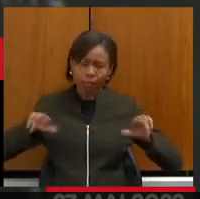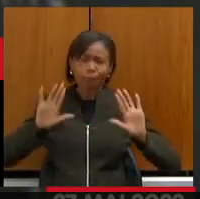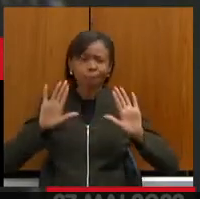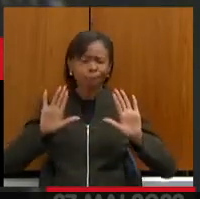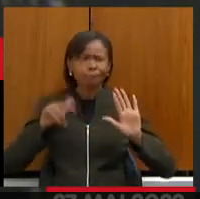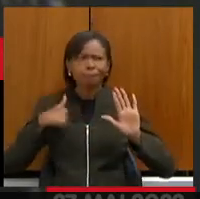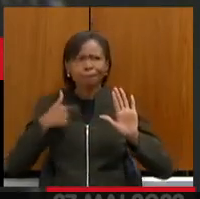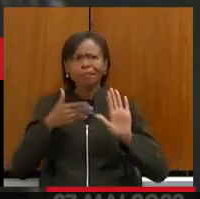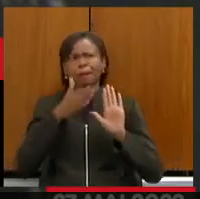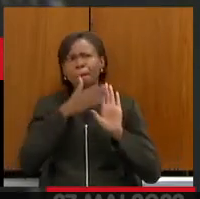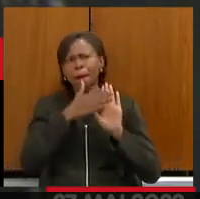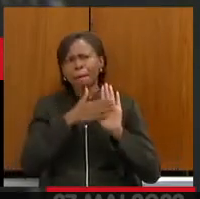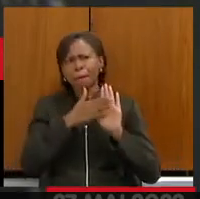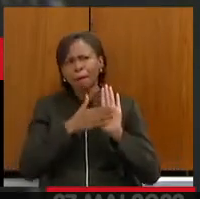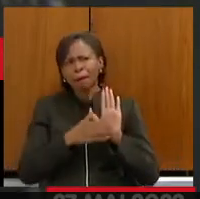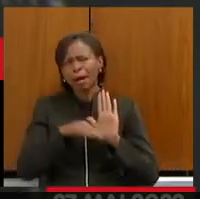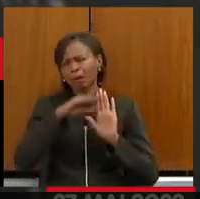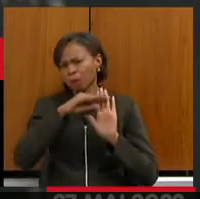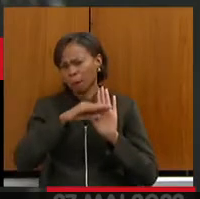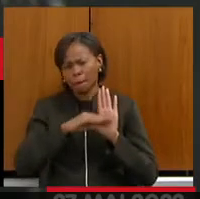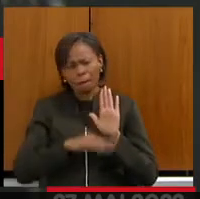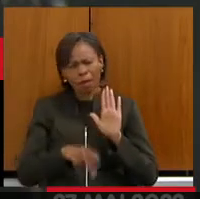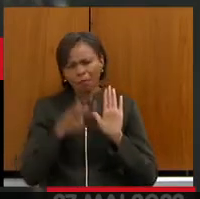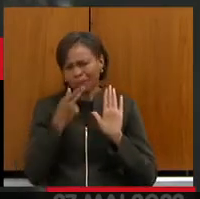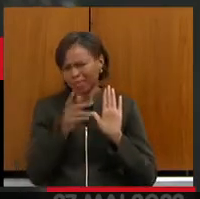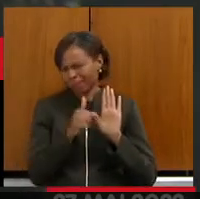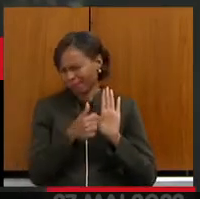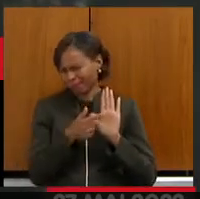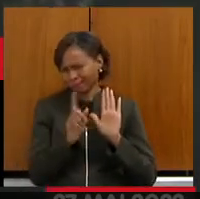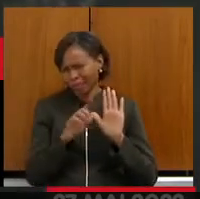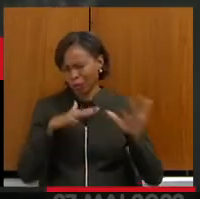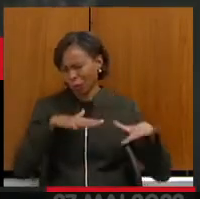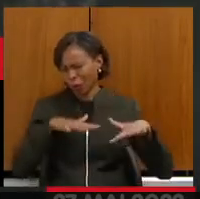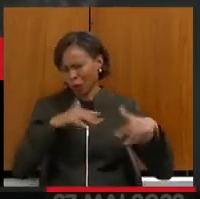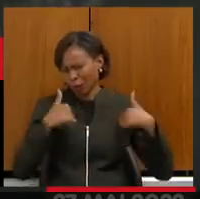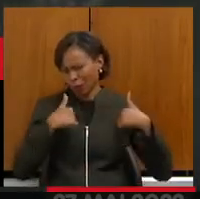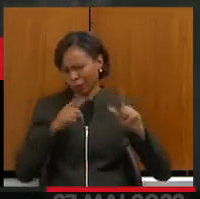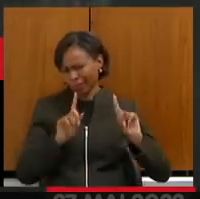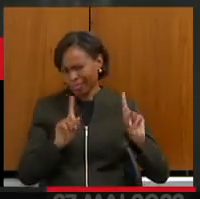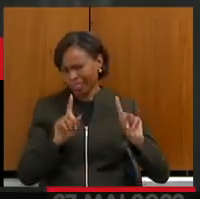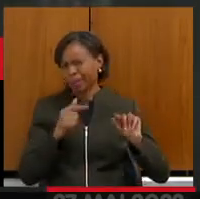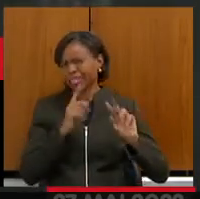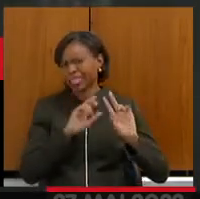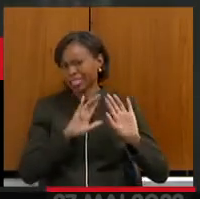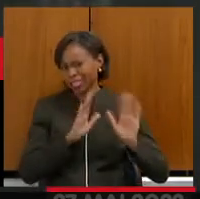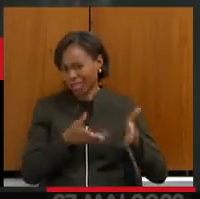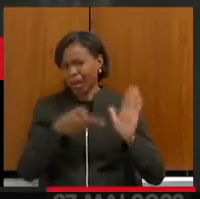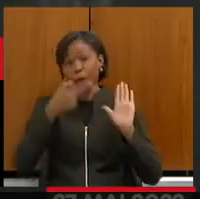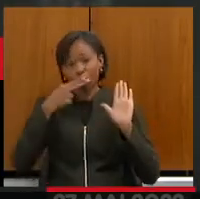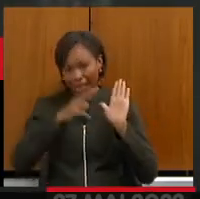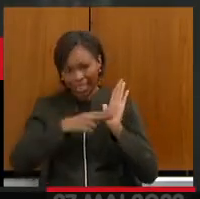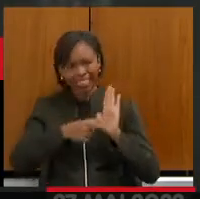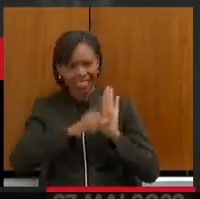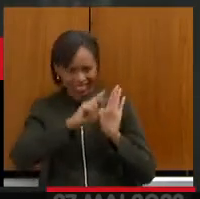que muito das pautas do movimento né que o ato porque eu já está um pouco uma carta que foi aqui colocada porque a minha